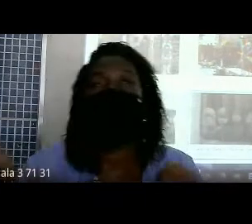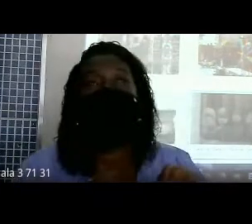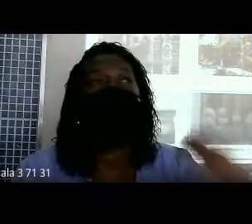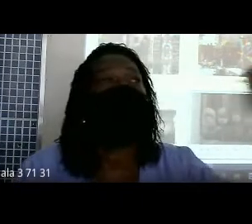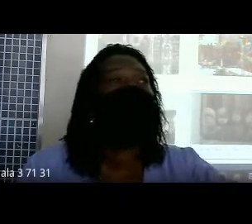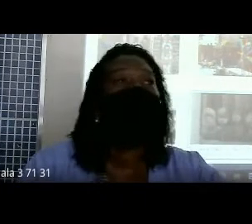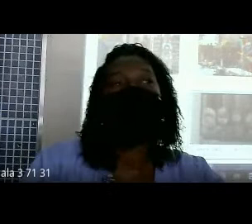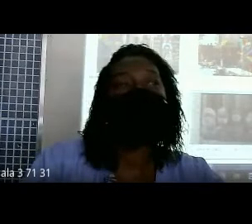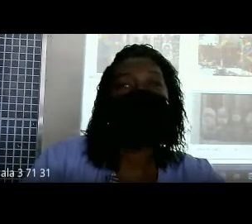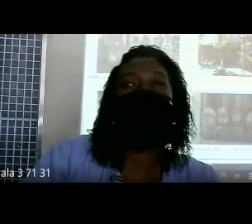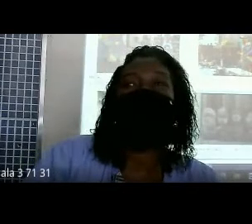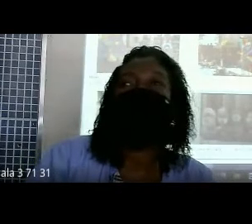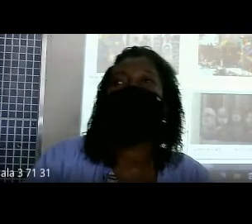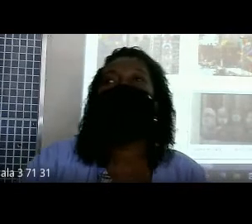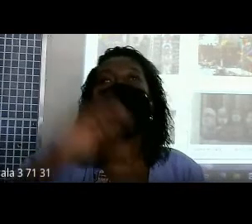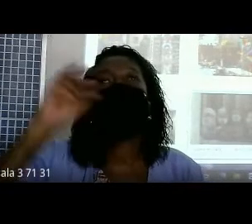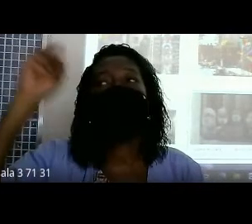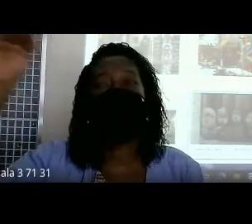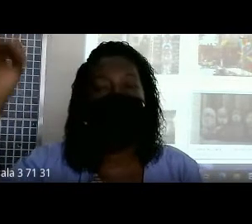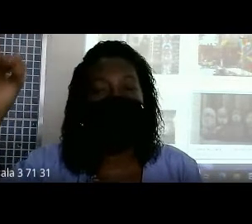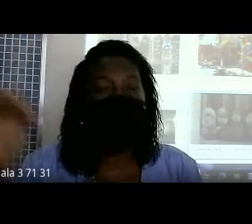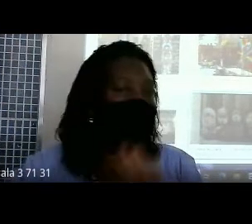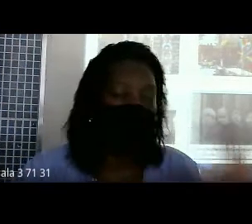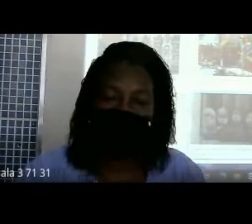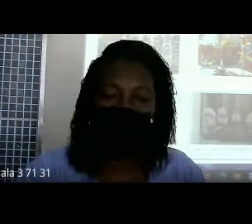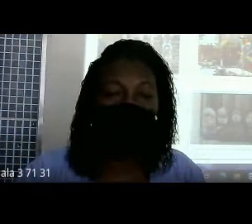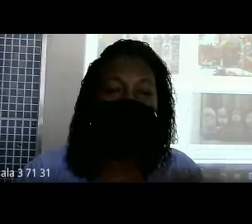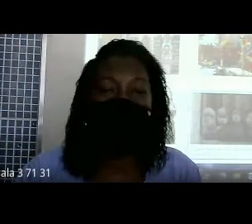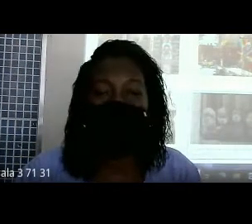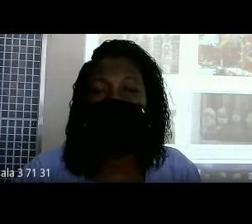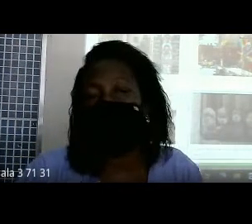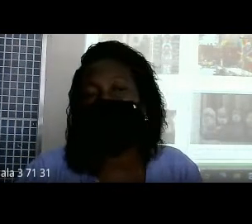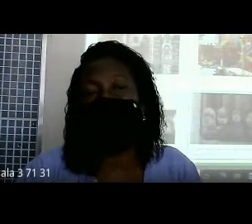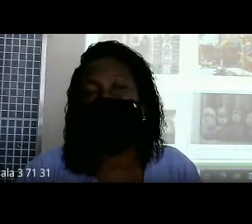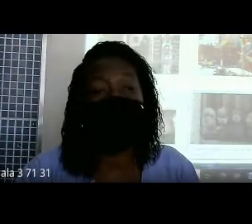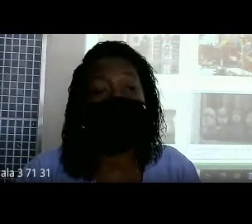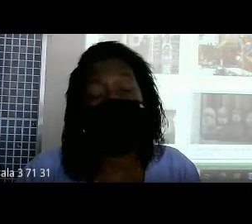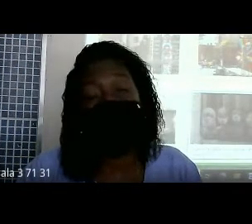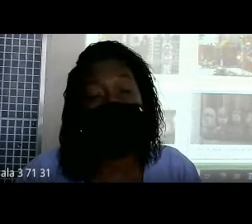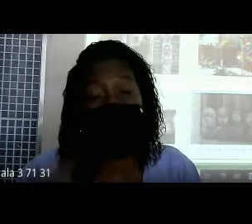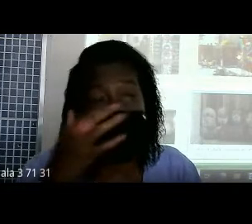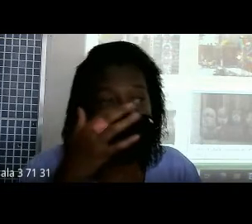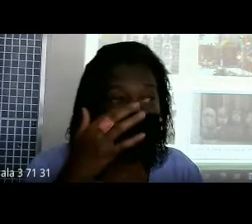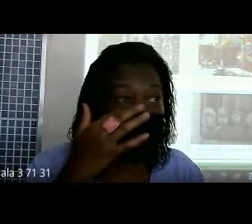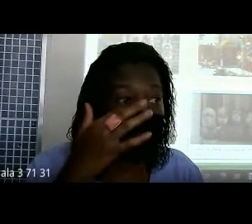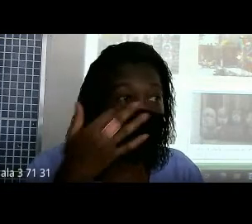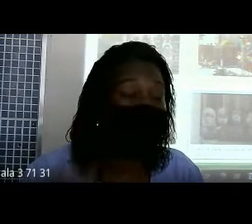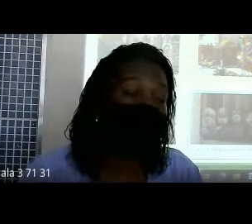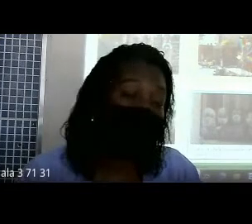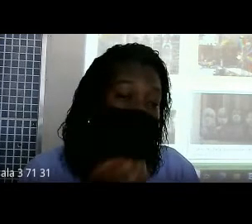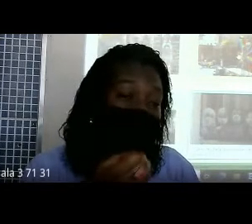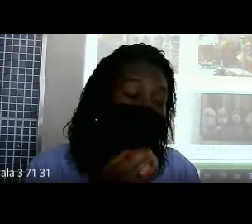né? É só esse país, é só esse nível, não. Então, ele fez uma homenagem, um painel. Então, o Eduardo Cobra, ele é